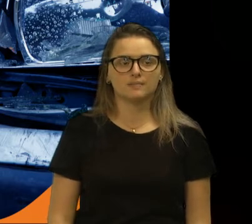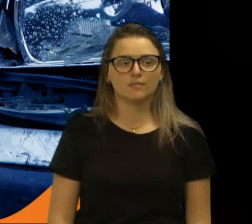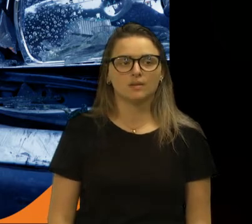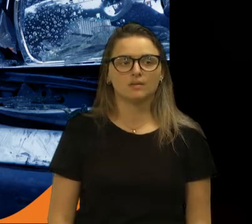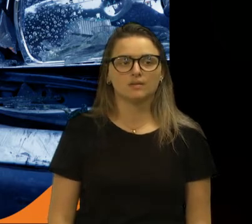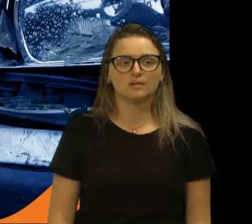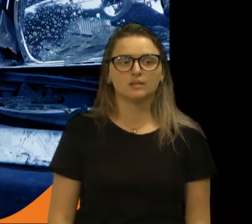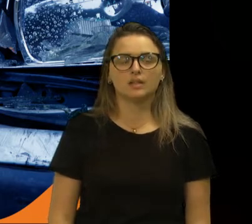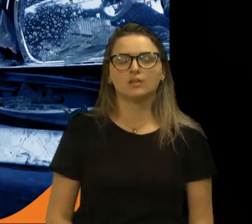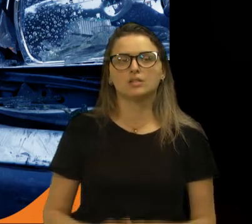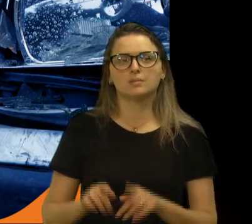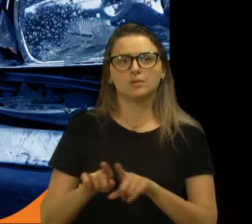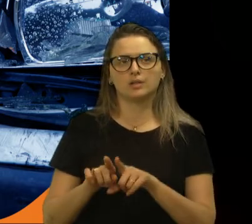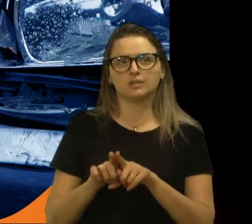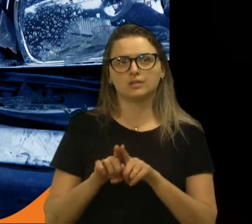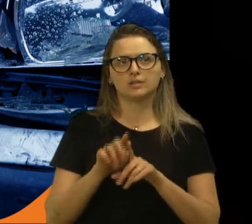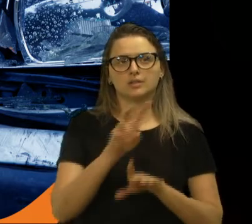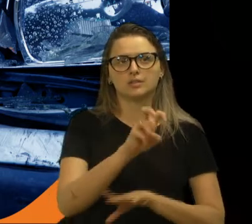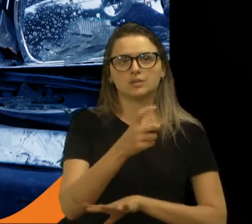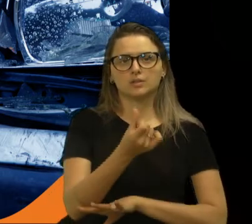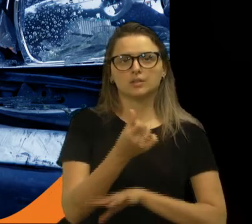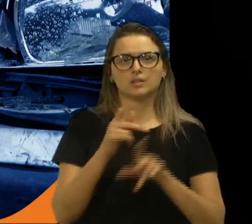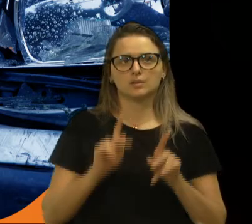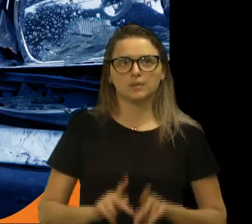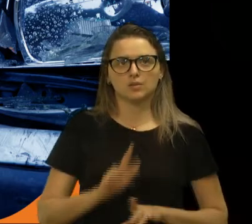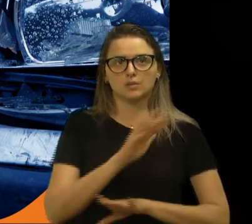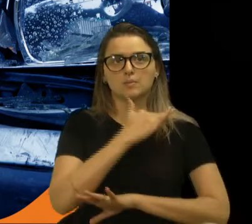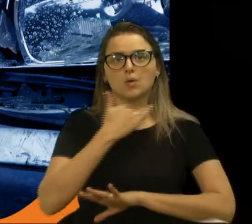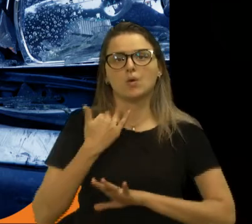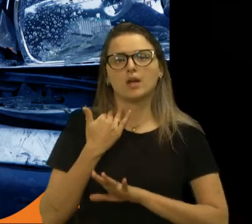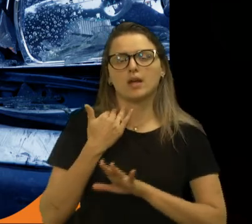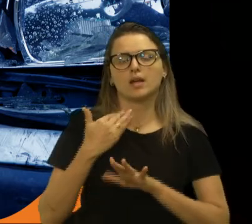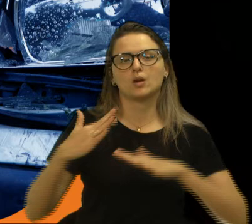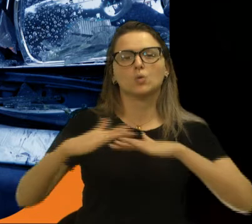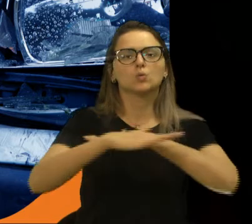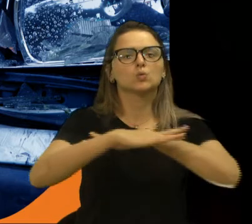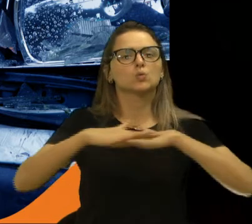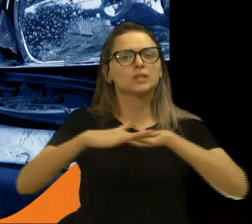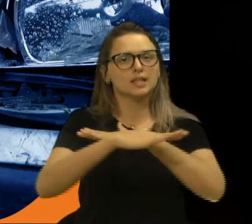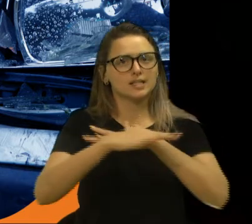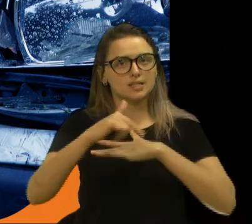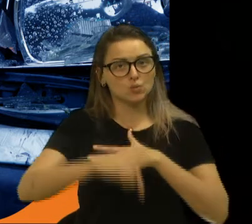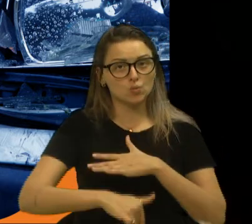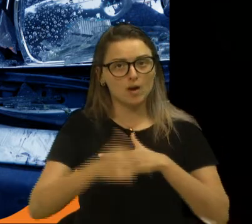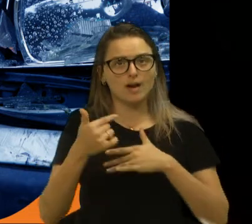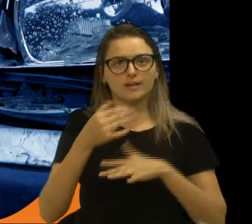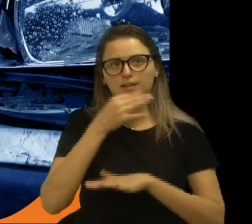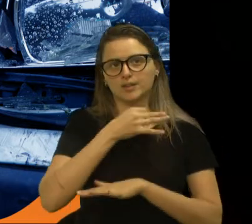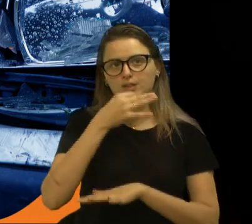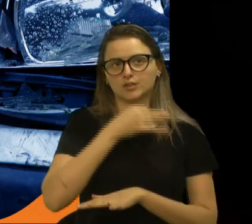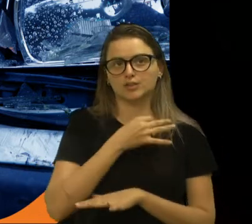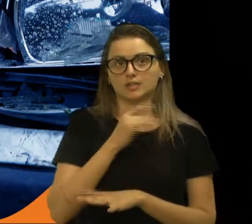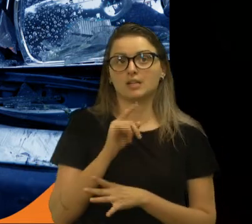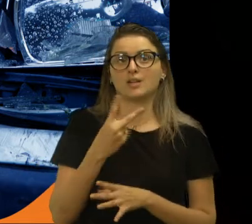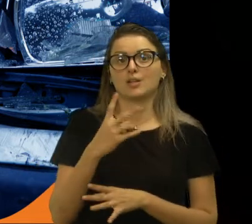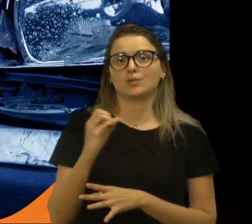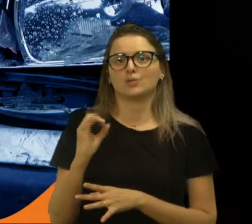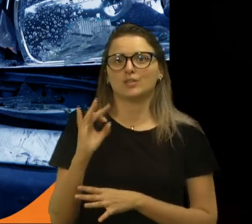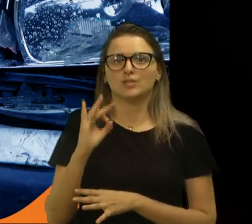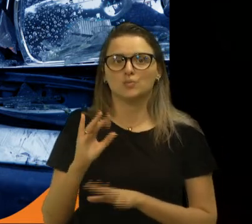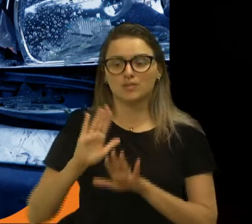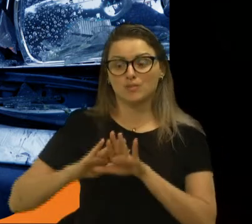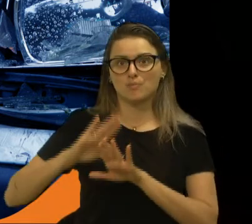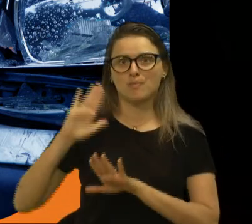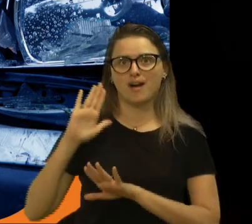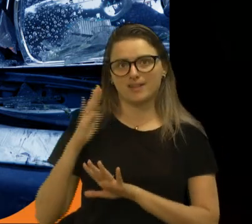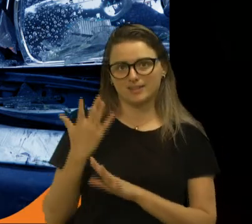56 pessoas morreram no trânsito caxiense, foi um aumento de mais de 200%. Isso são números que comprovam a